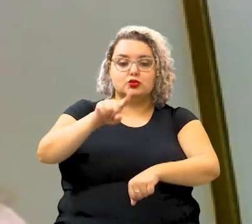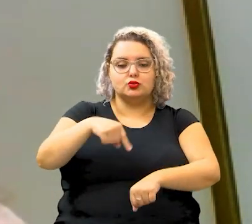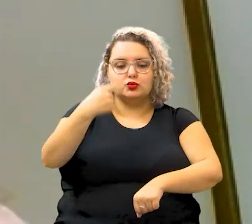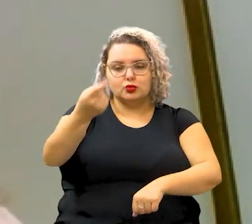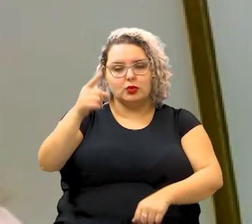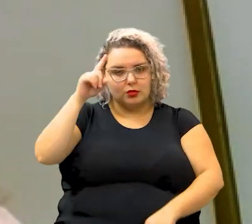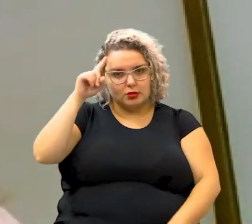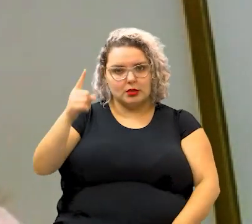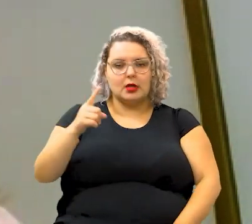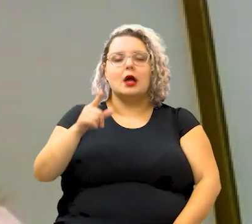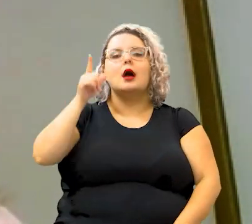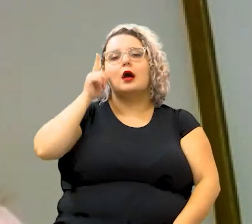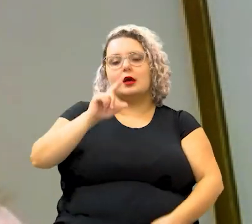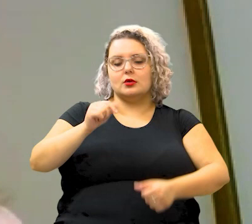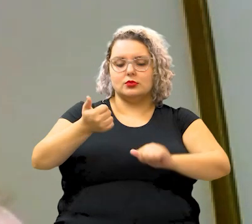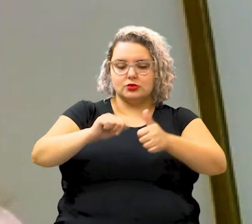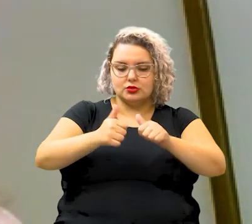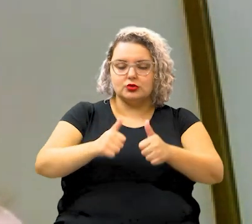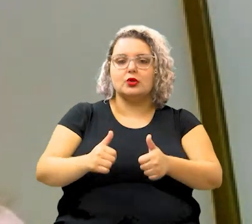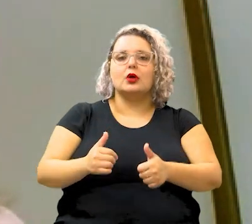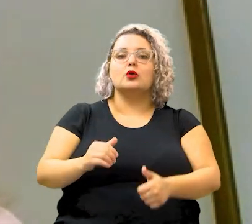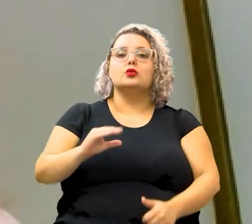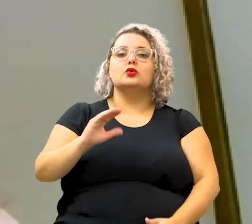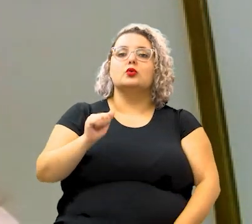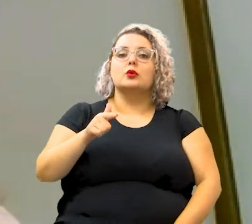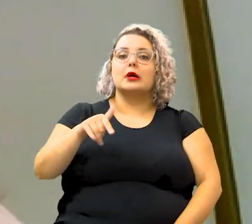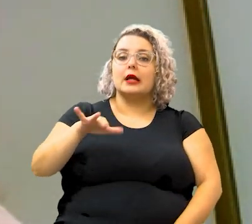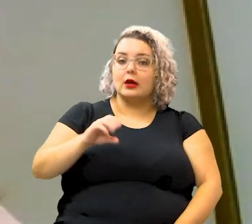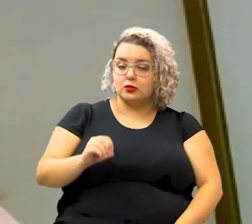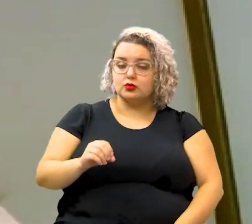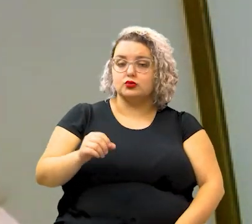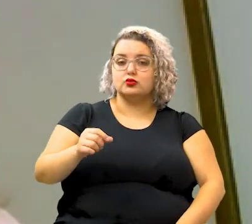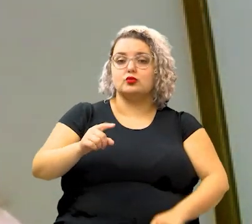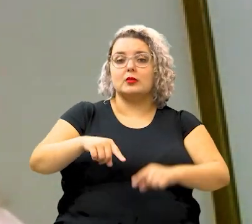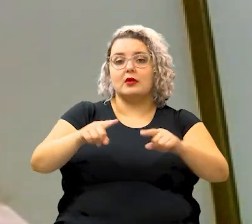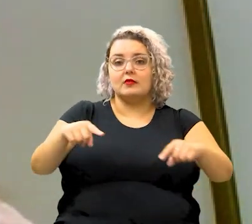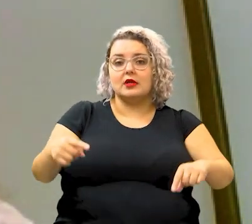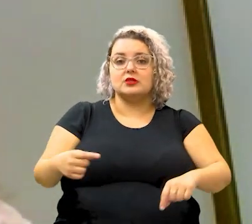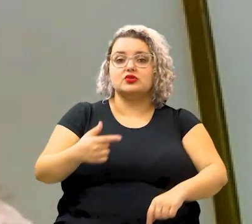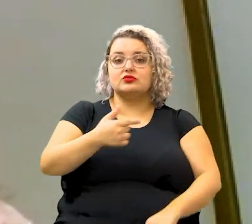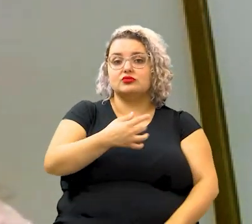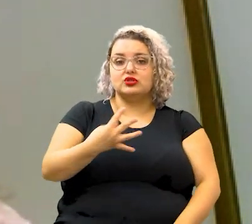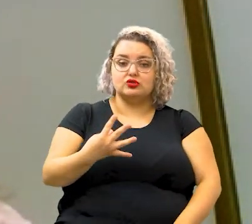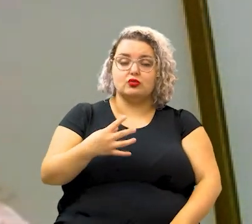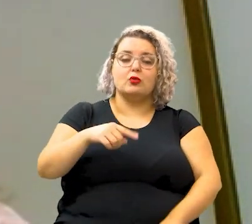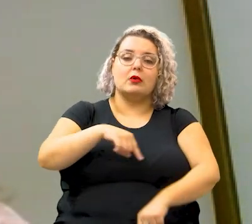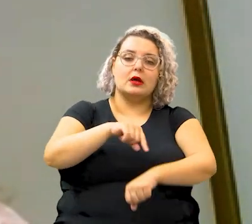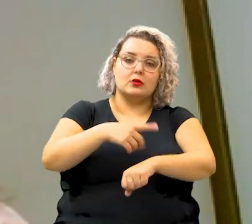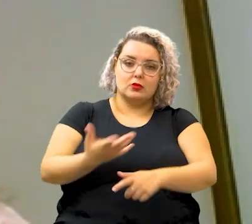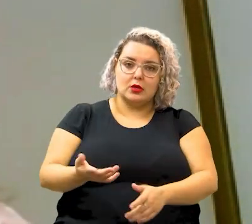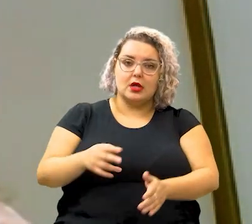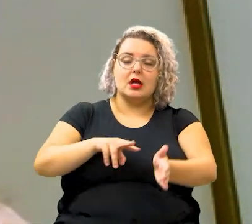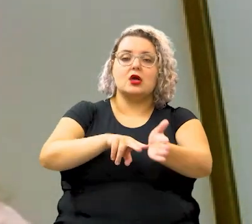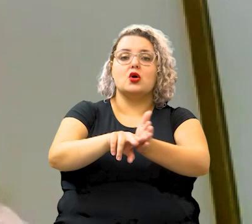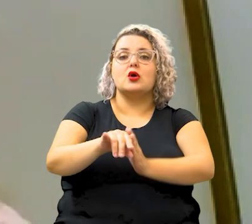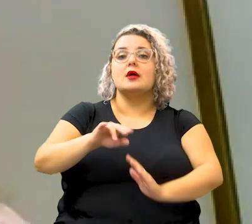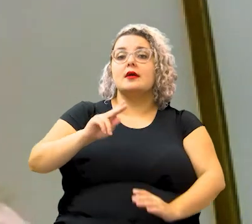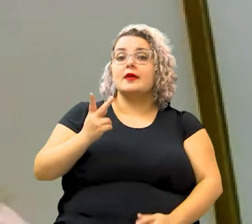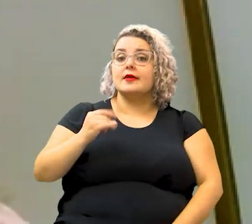laboratório e com isso a gente consegue saber a avaliação do cálcio na urina de 24 horas. Quando é feito o diagnóstico, então,